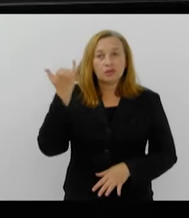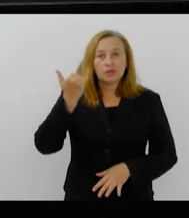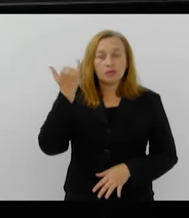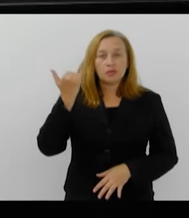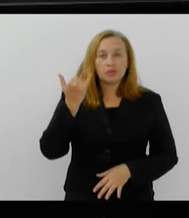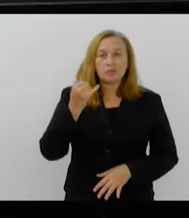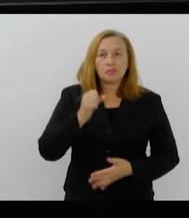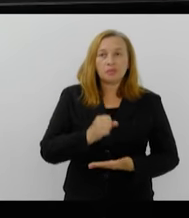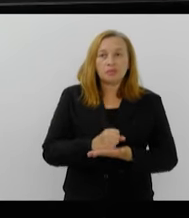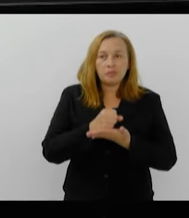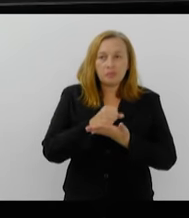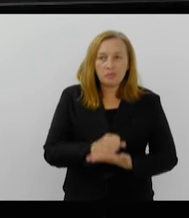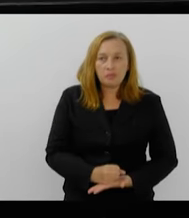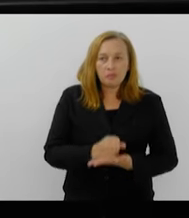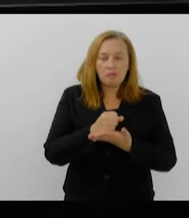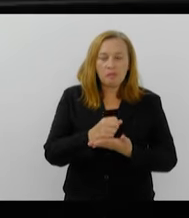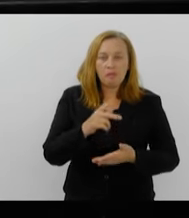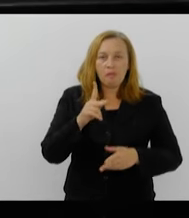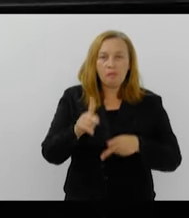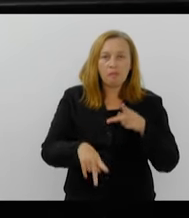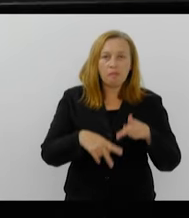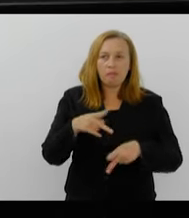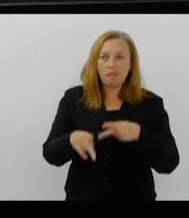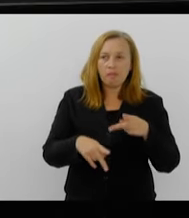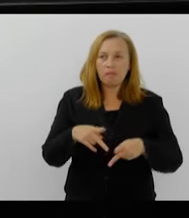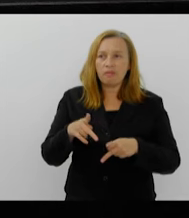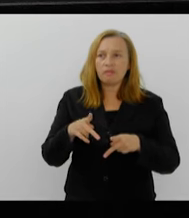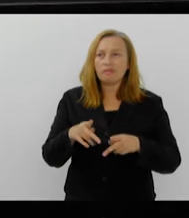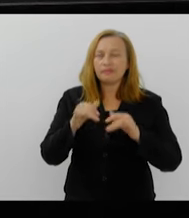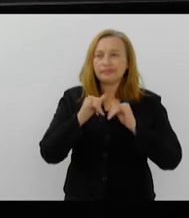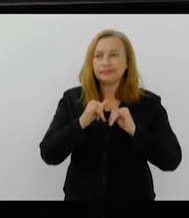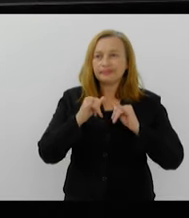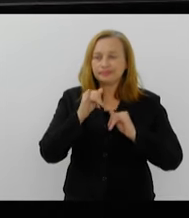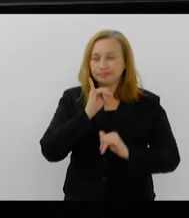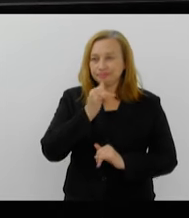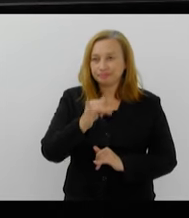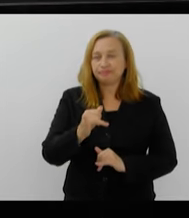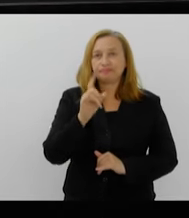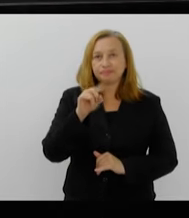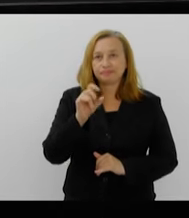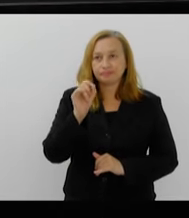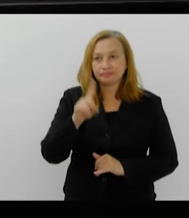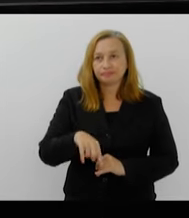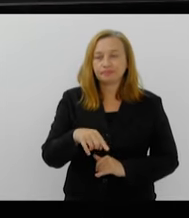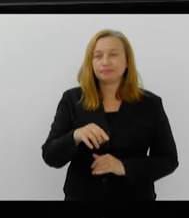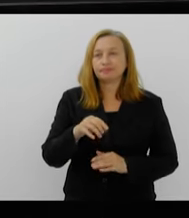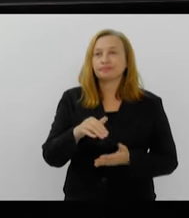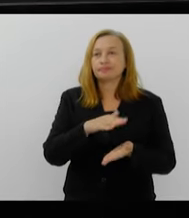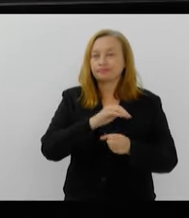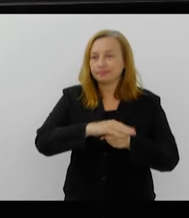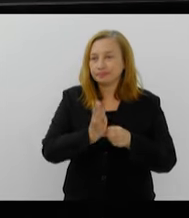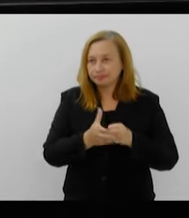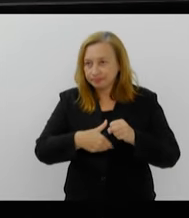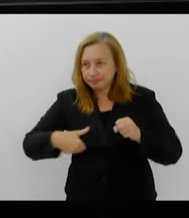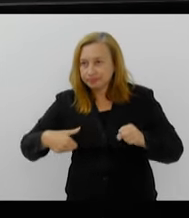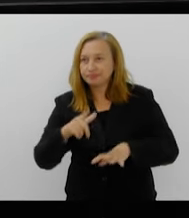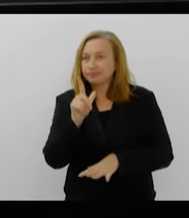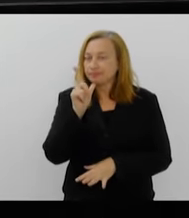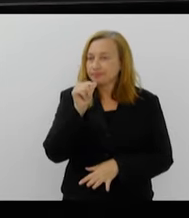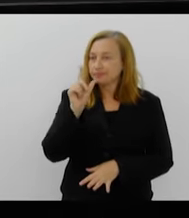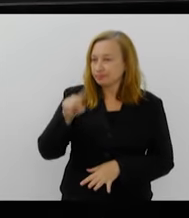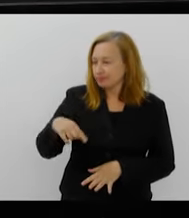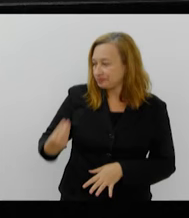a sustentação da população fluminense, que é a questão do saneamento, da água, água é